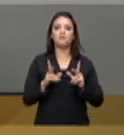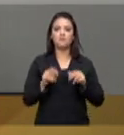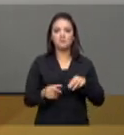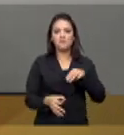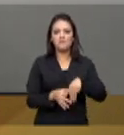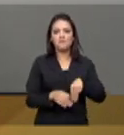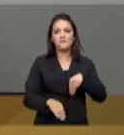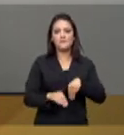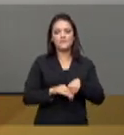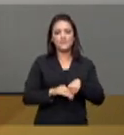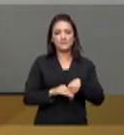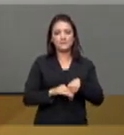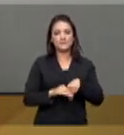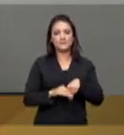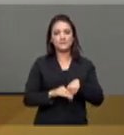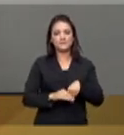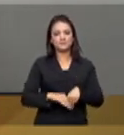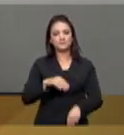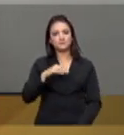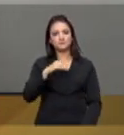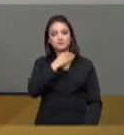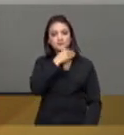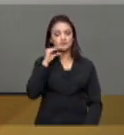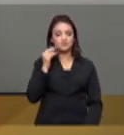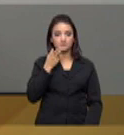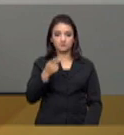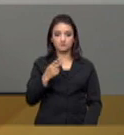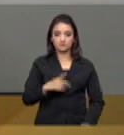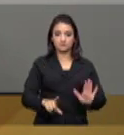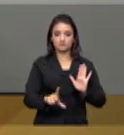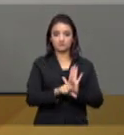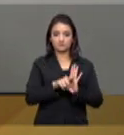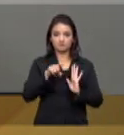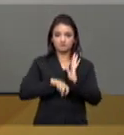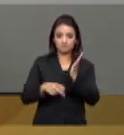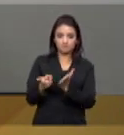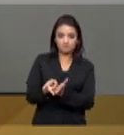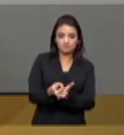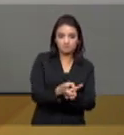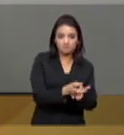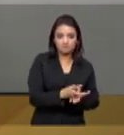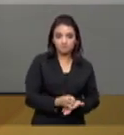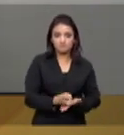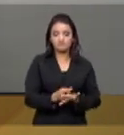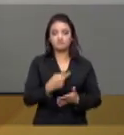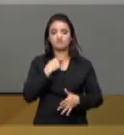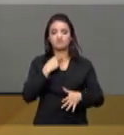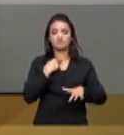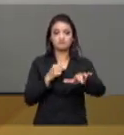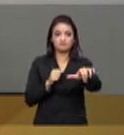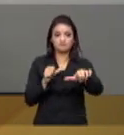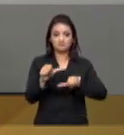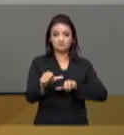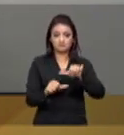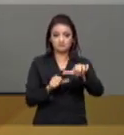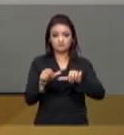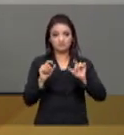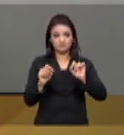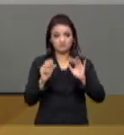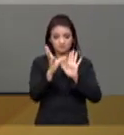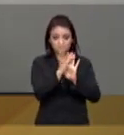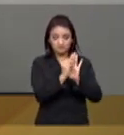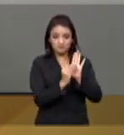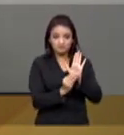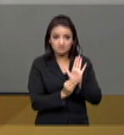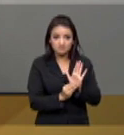a legislação tributária emanada de qualquer das pessoas políticas não pode alterar a definição, o conteúdo e o alcance